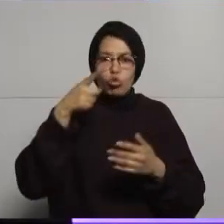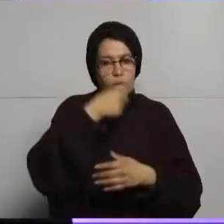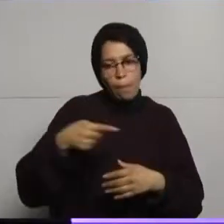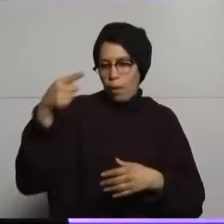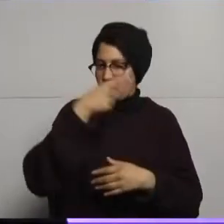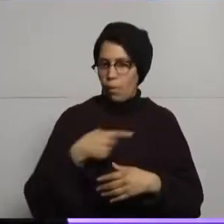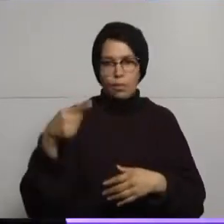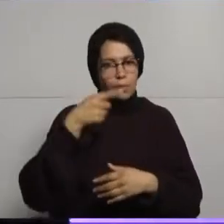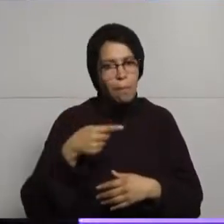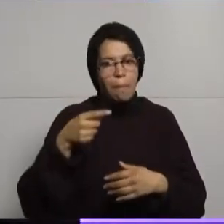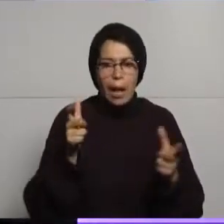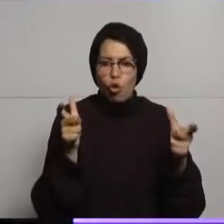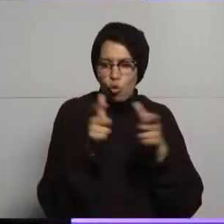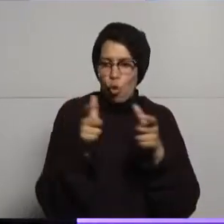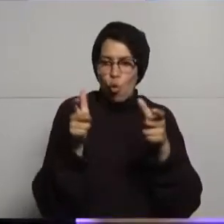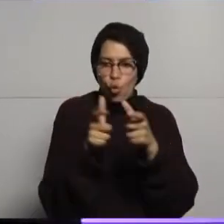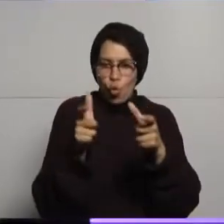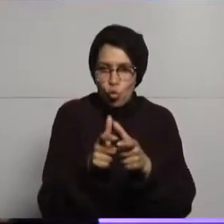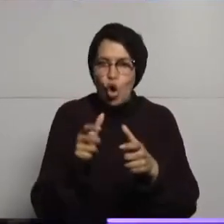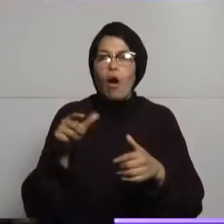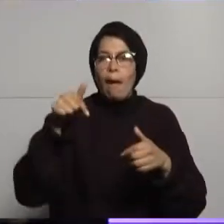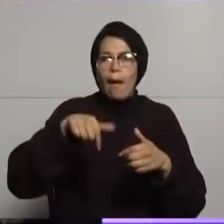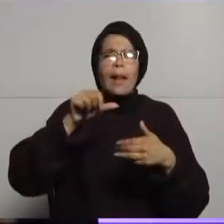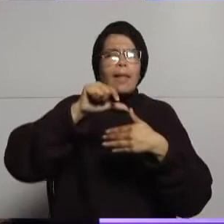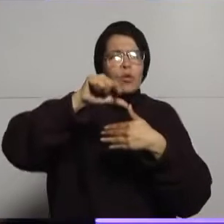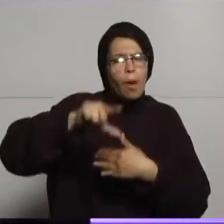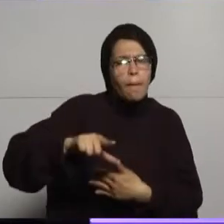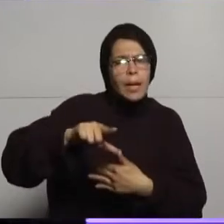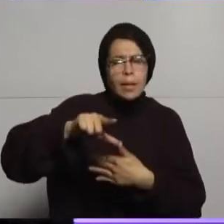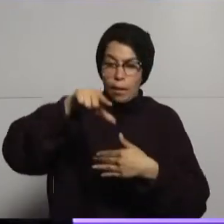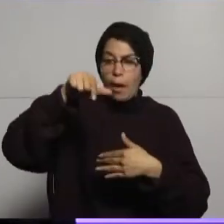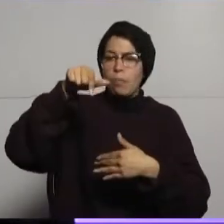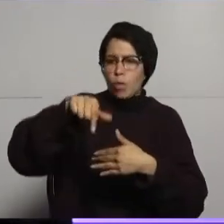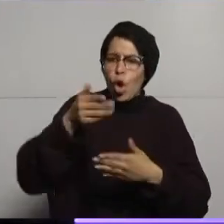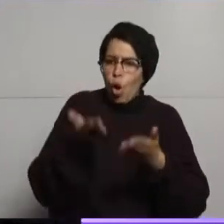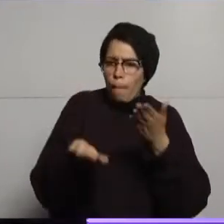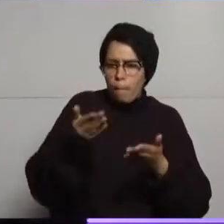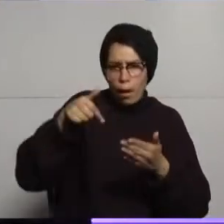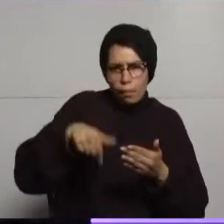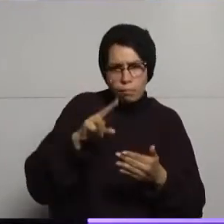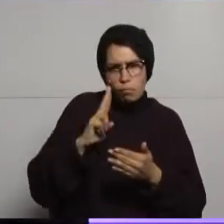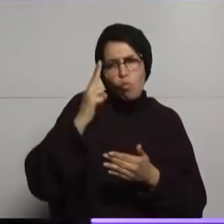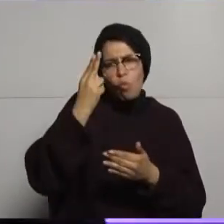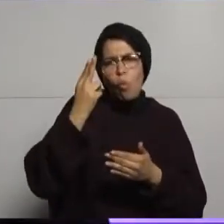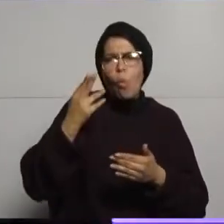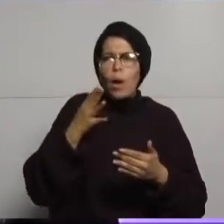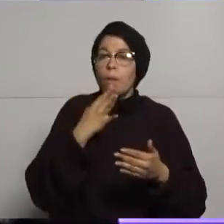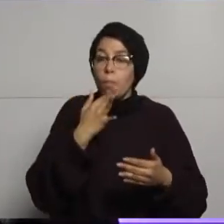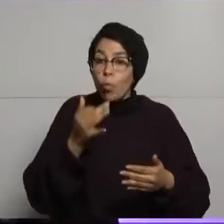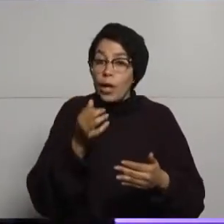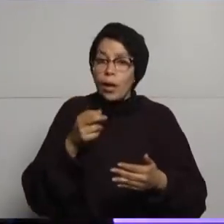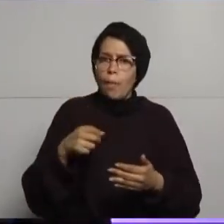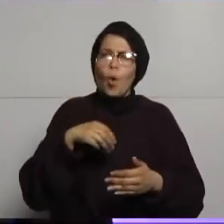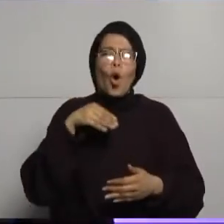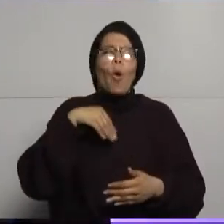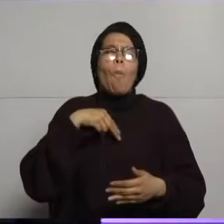Frena la Curva América Latina, miro isso, ou seja, Uruguai tem uma realidade que em algum momento Portugal me procurou